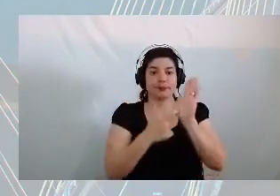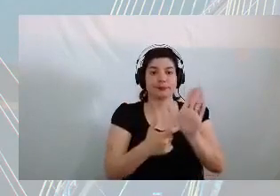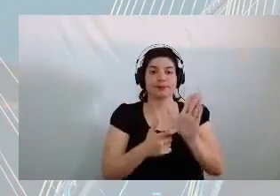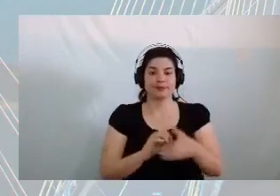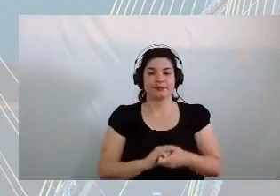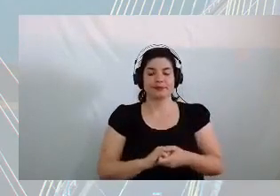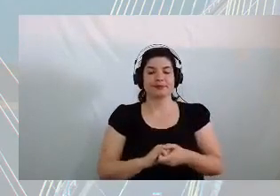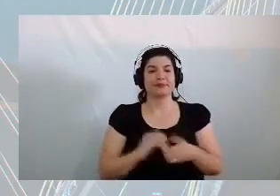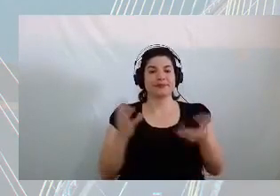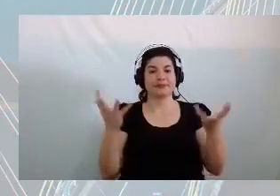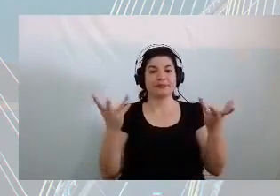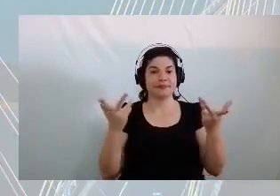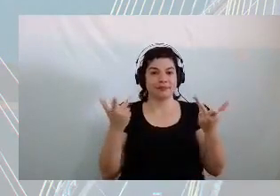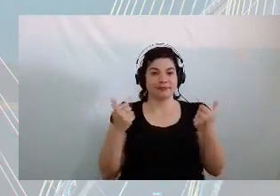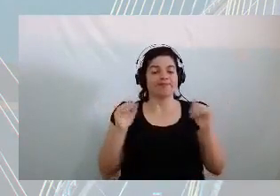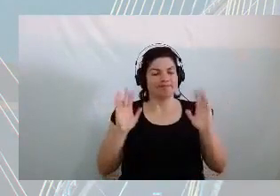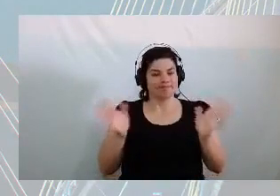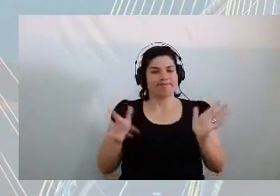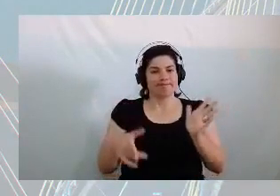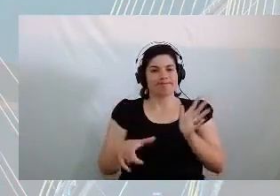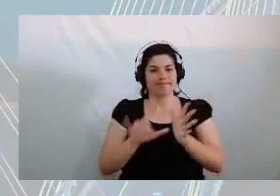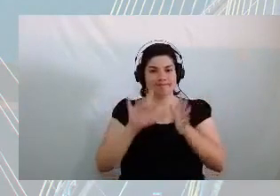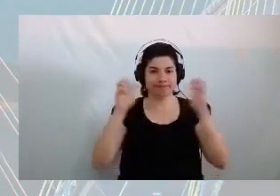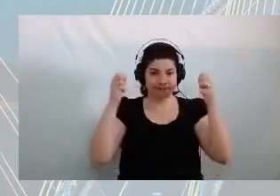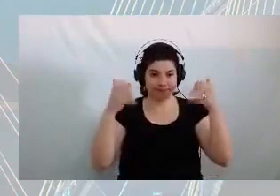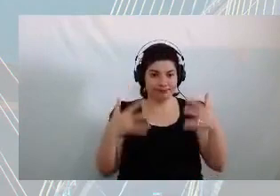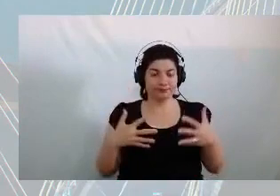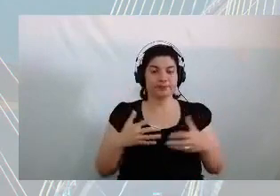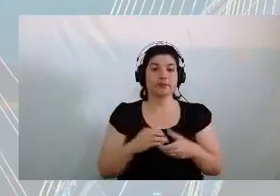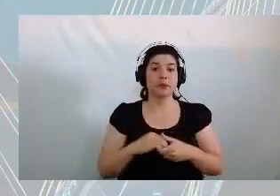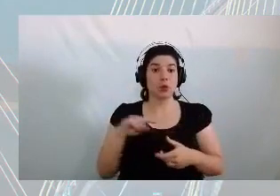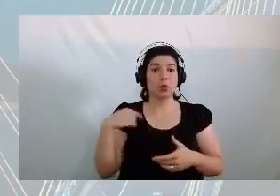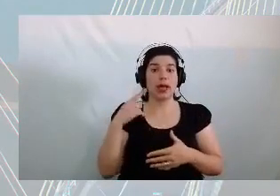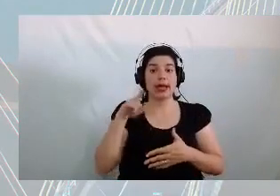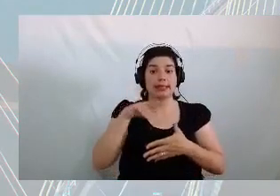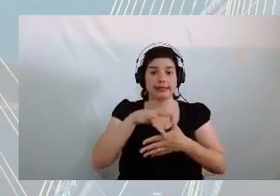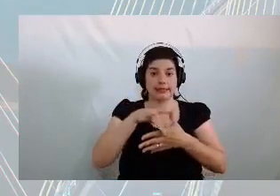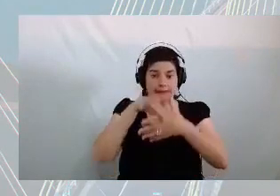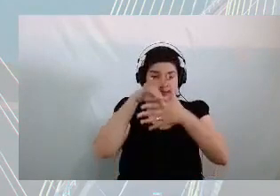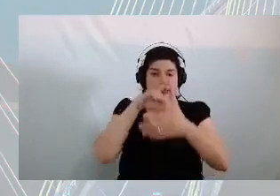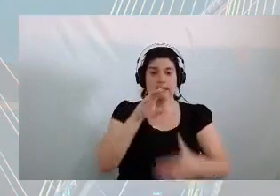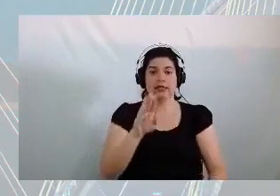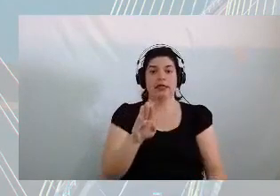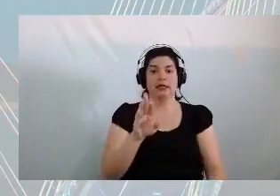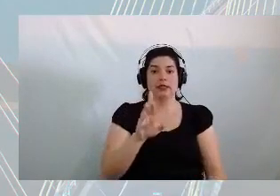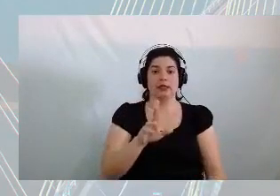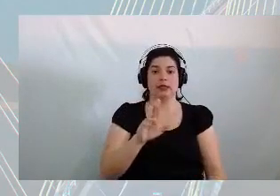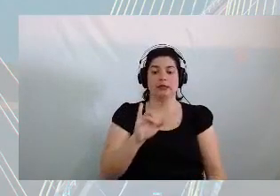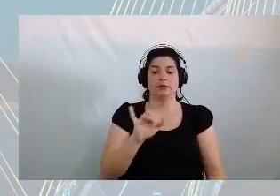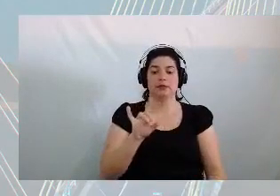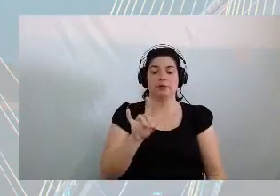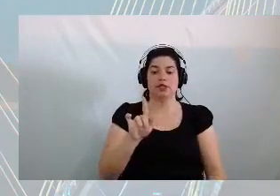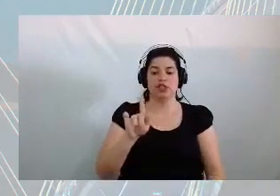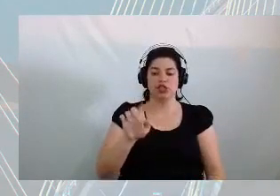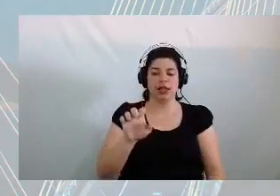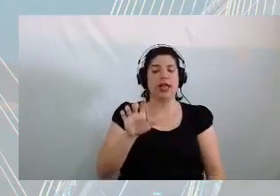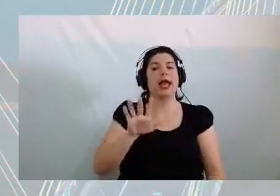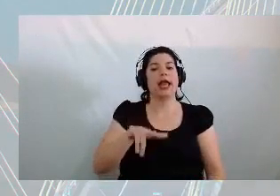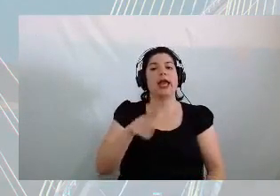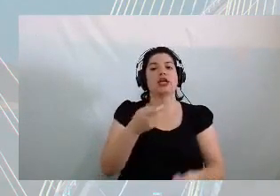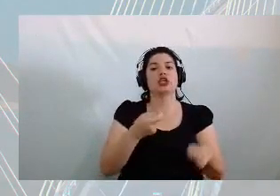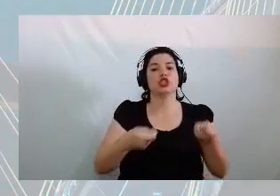Maravilha, pessoal. Então, como a gente já falou um pouquinho, somos líderes da Bridge Technology, que é uma unidade de negócios da Bridge &